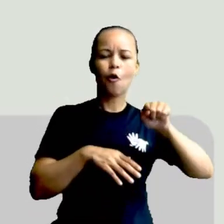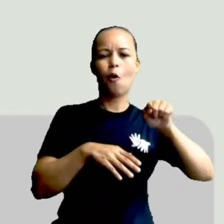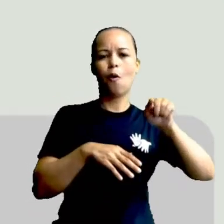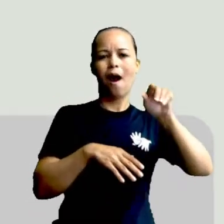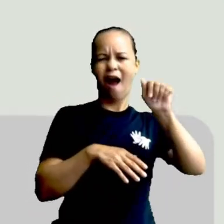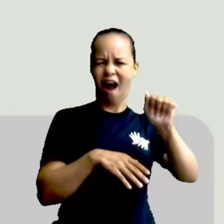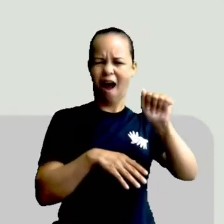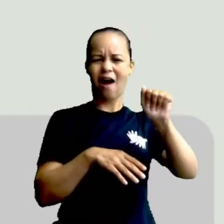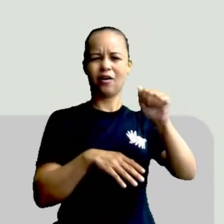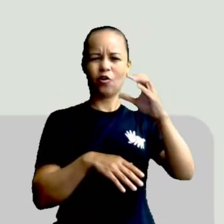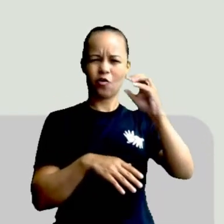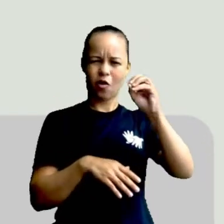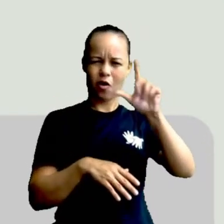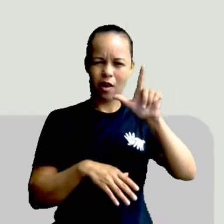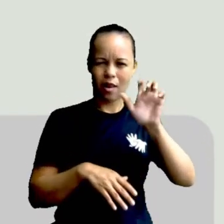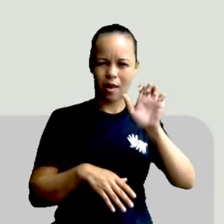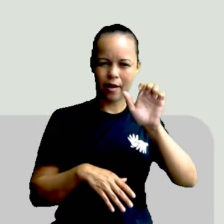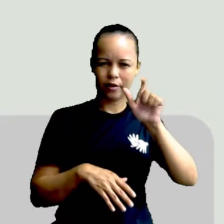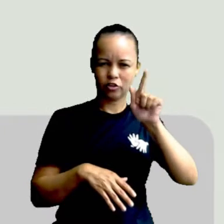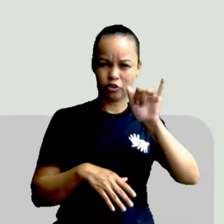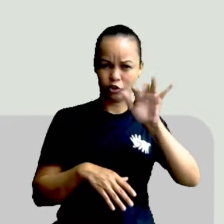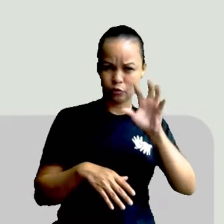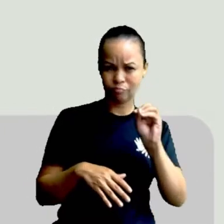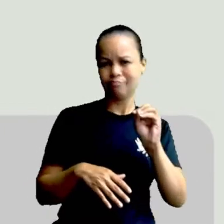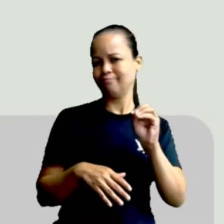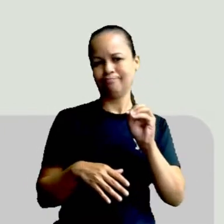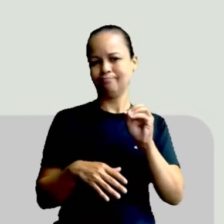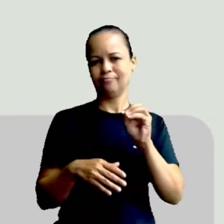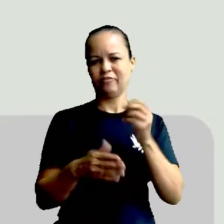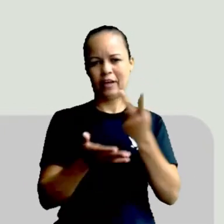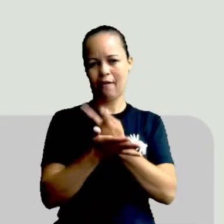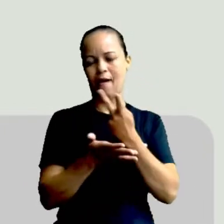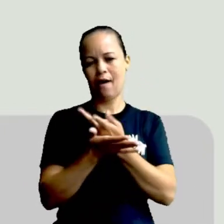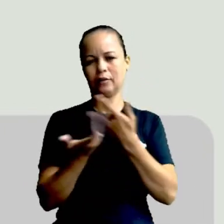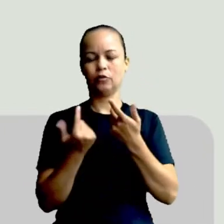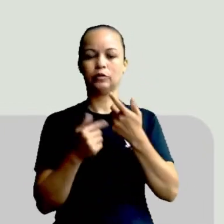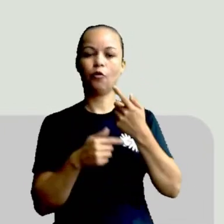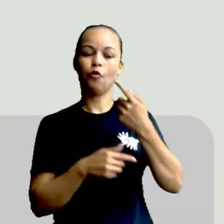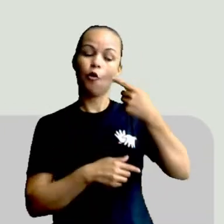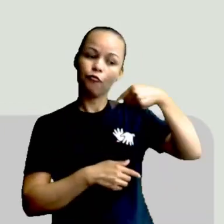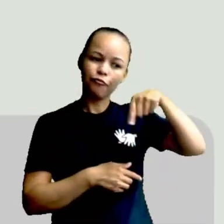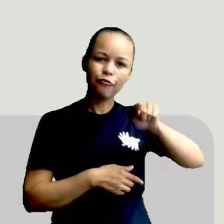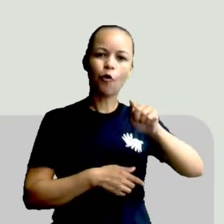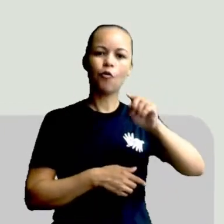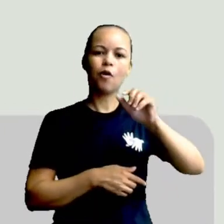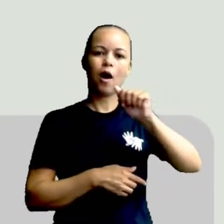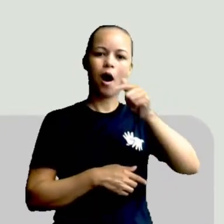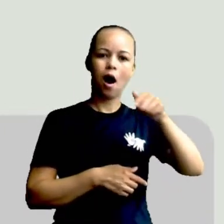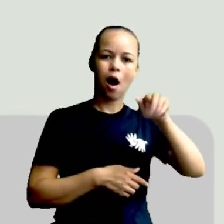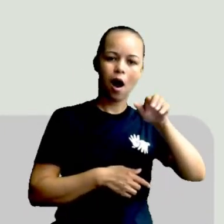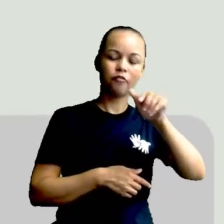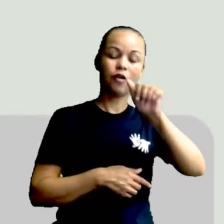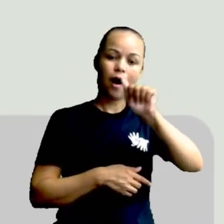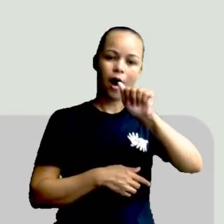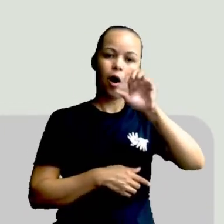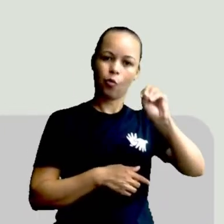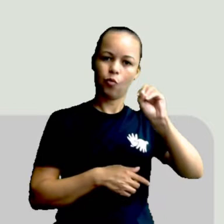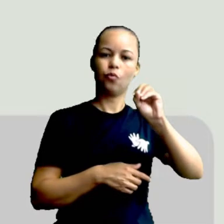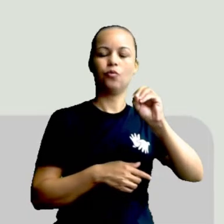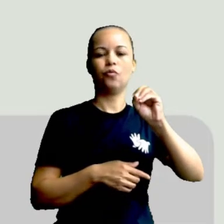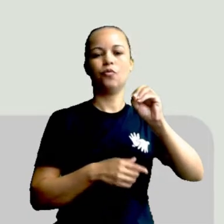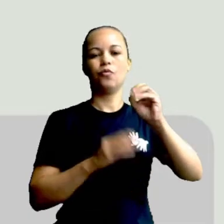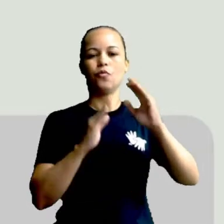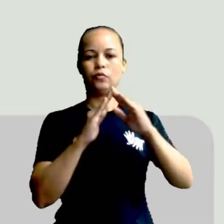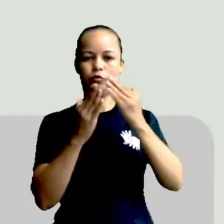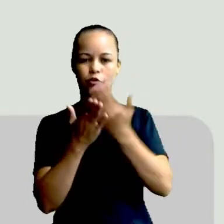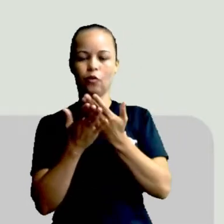errado Não é não sou bem então se a frase fica vou ao Colégio Então vou a escola utiliza